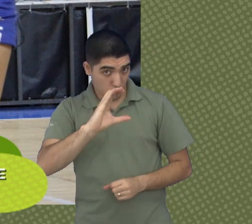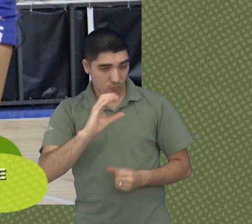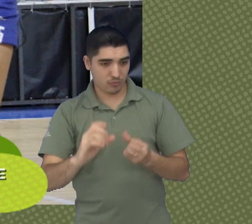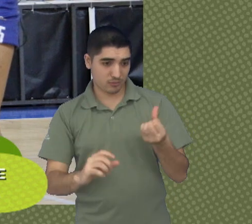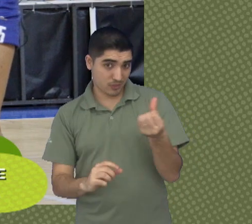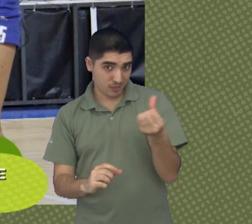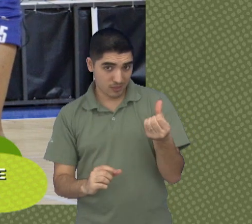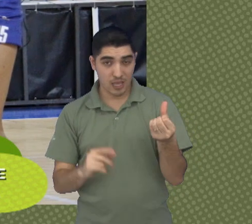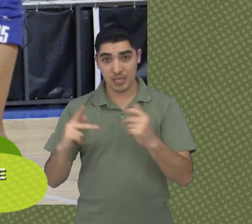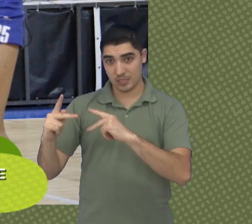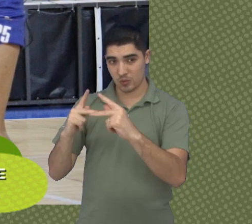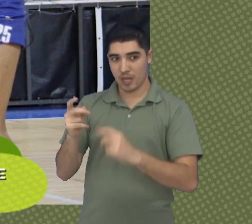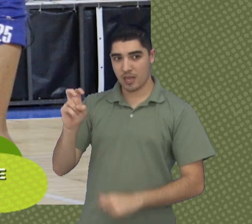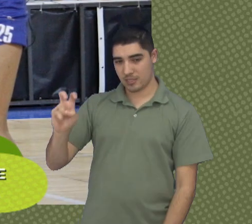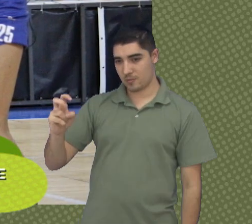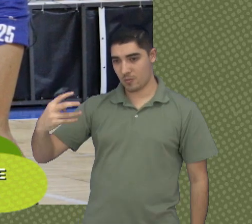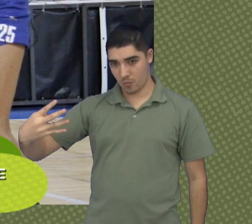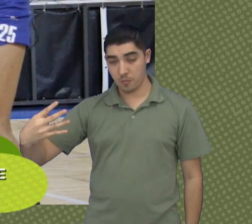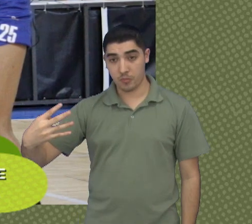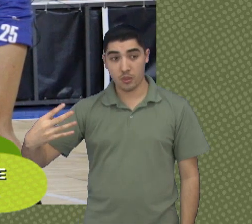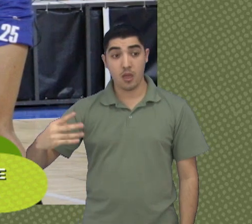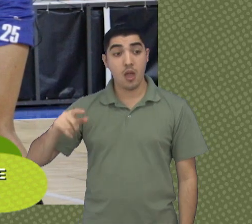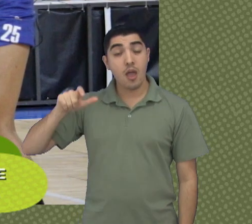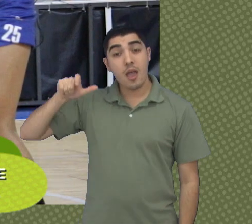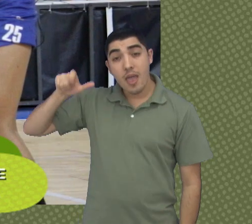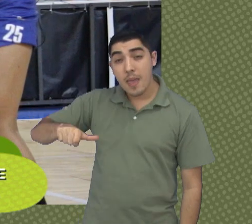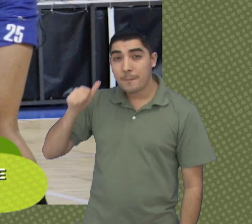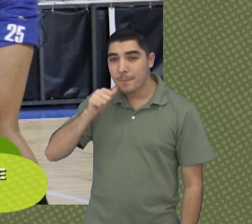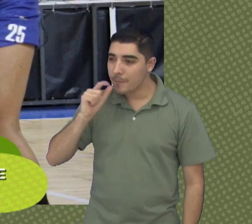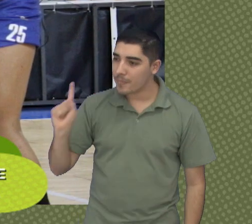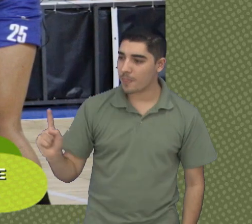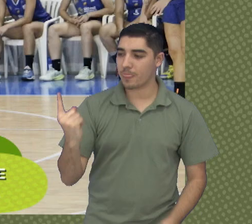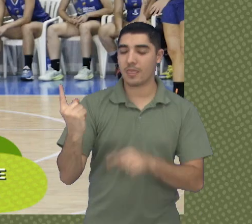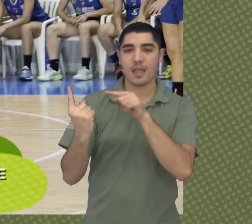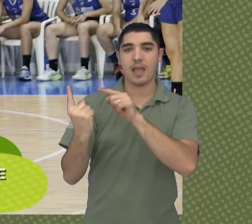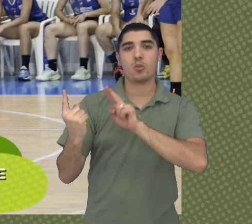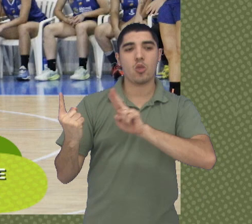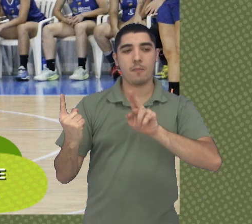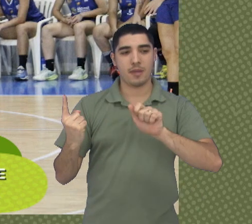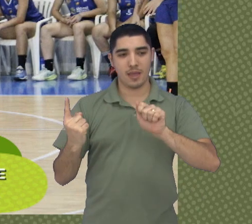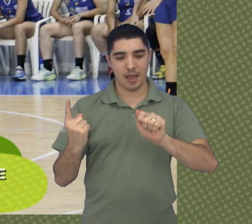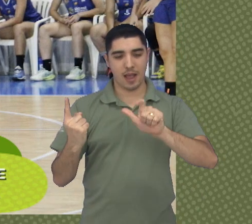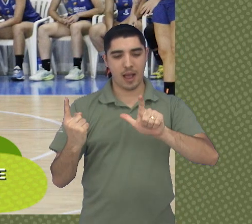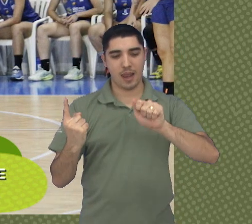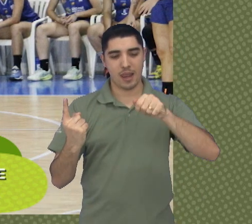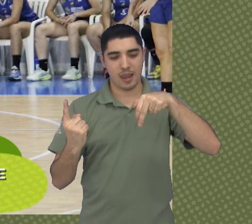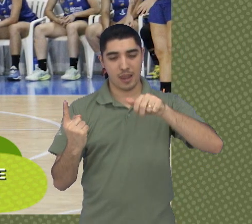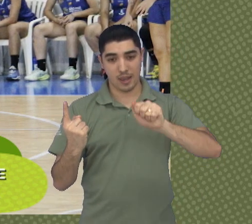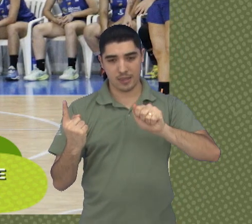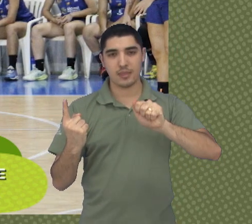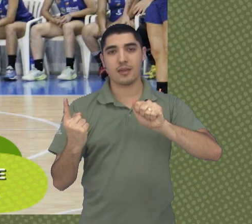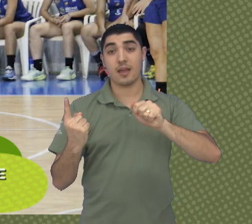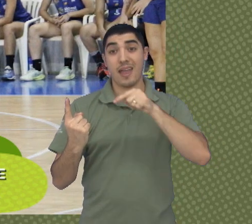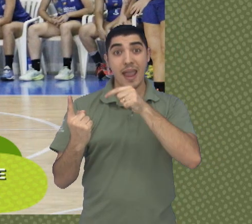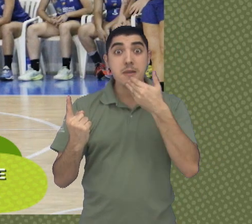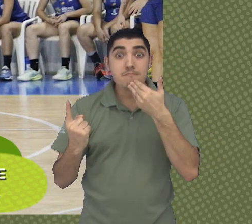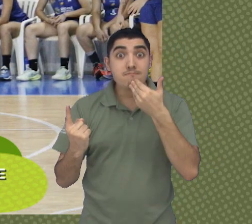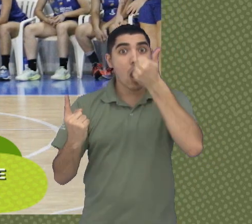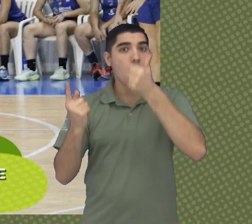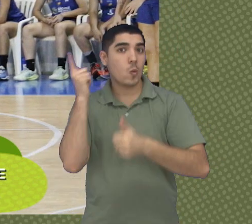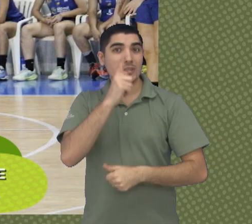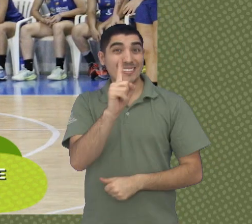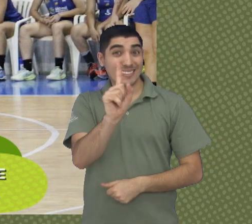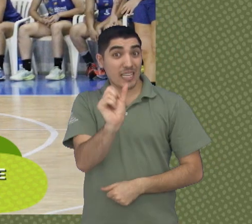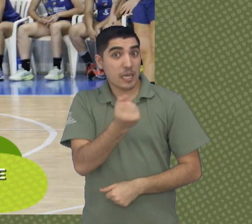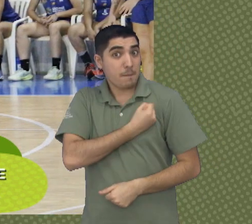66-54. Os destaques do São José, aliás, o destaque do São José foi a ala Alana Gonçalo com 16 pontos. Mesmo com a